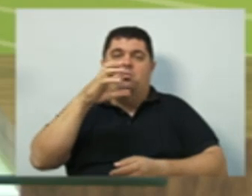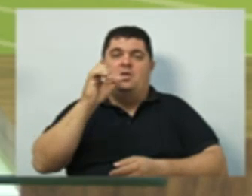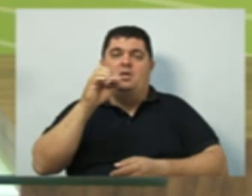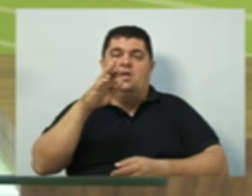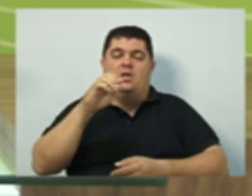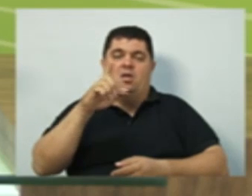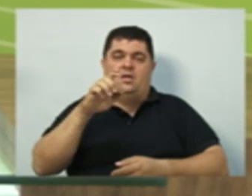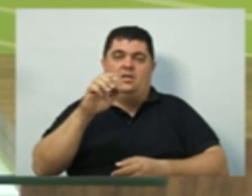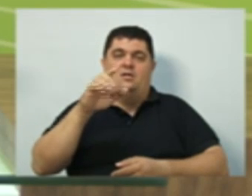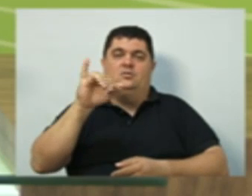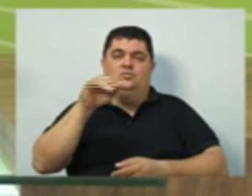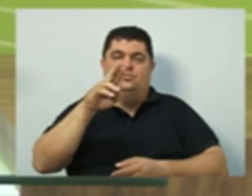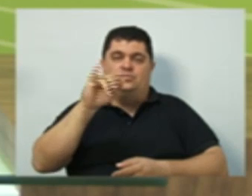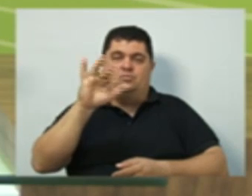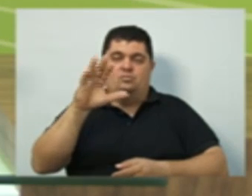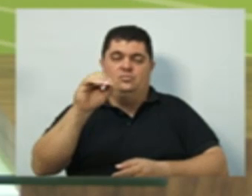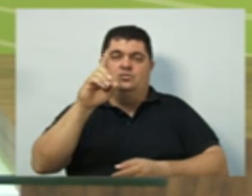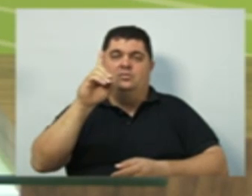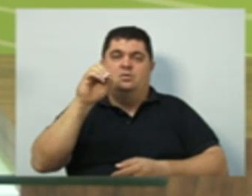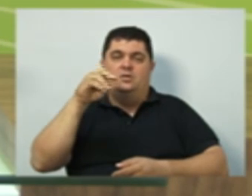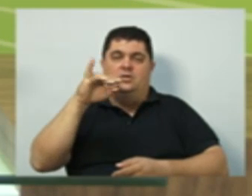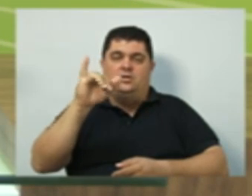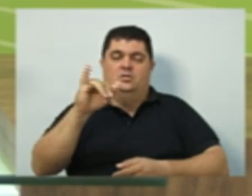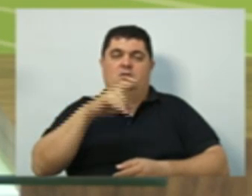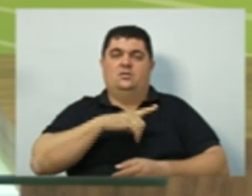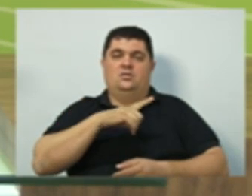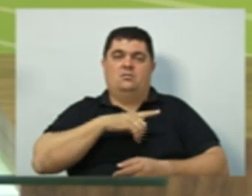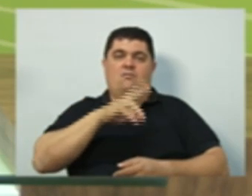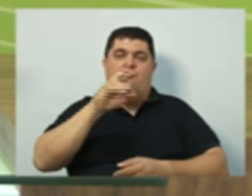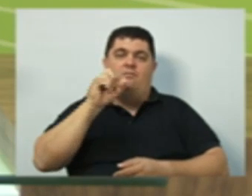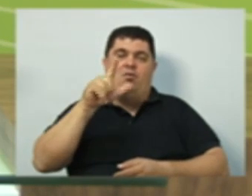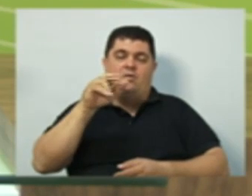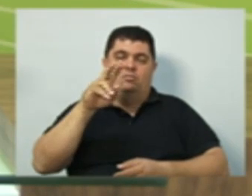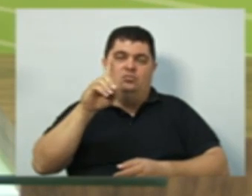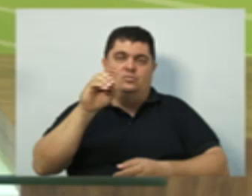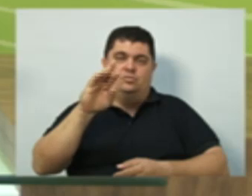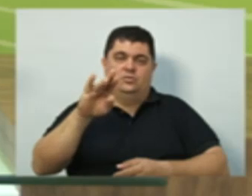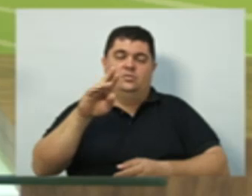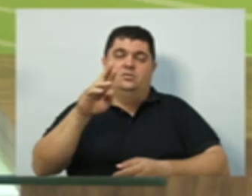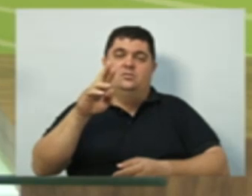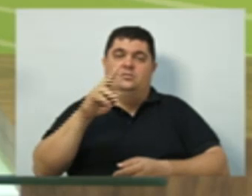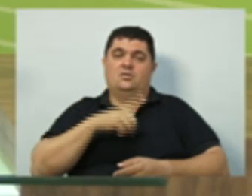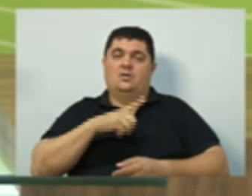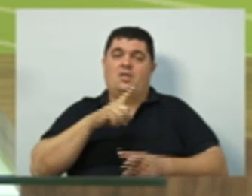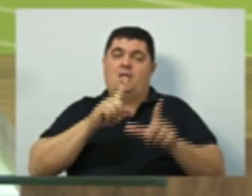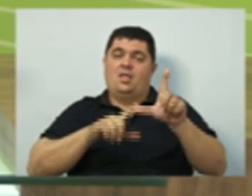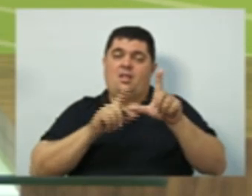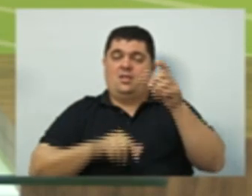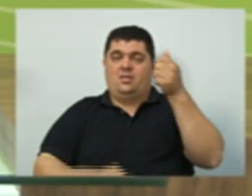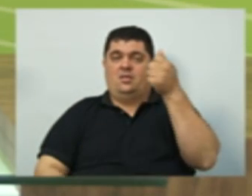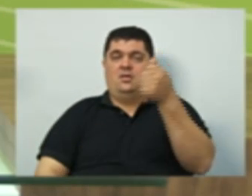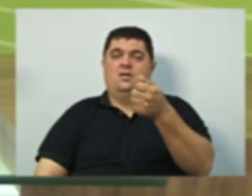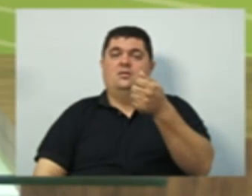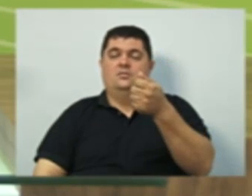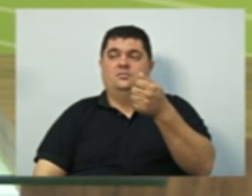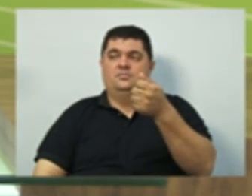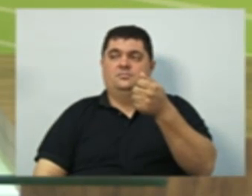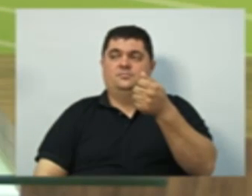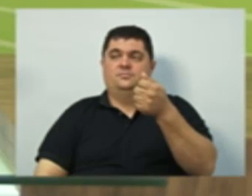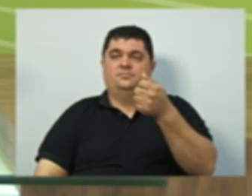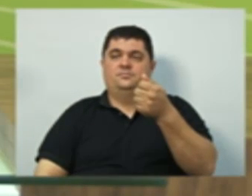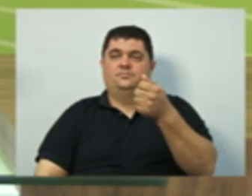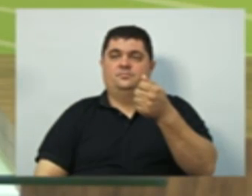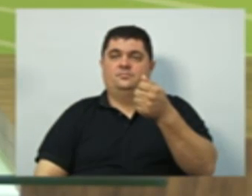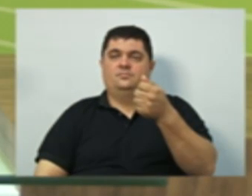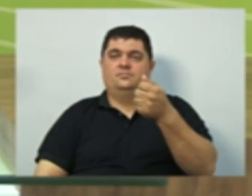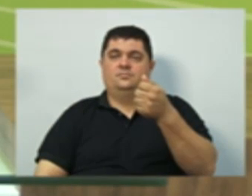Alex, Júlio César, Daniela, Bento, Valdir e Luma estão jogando na letra A. Acredito que seja a letra A.